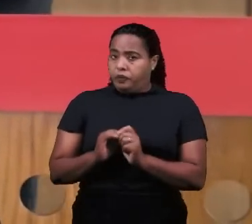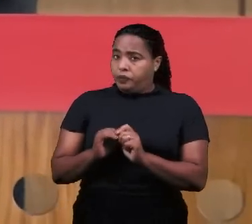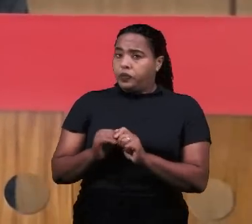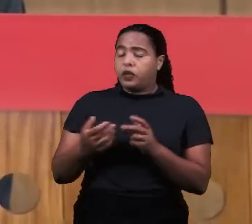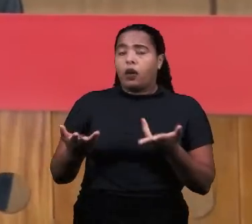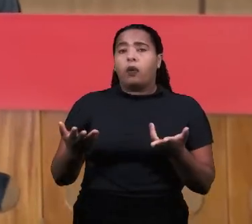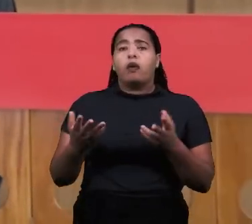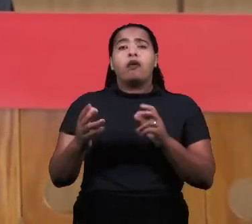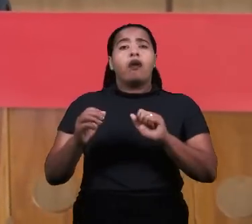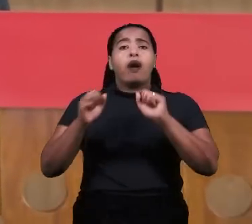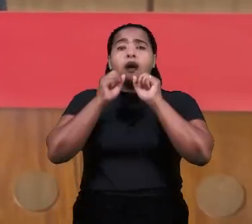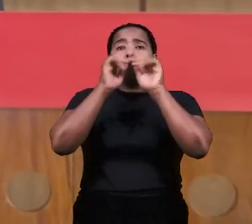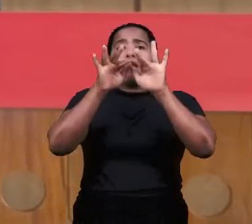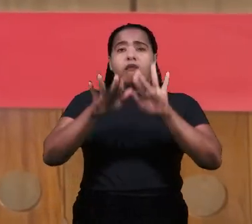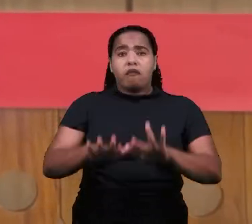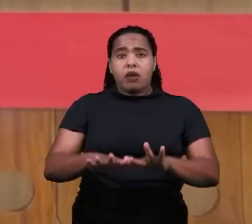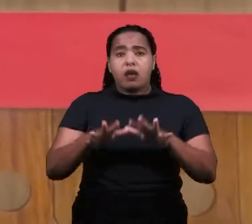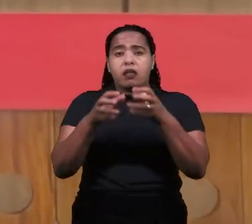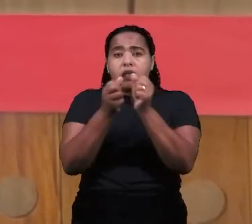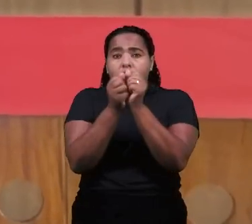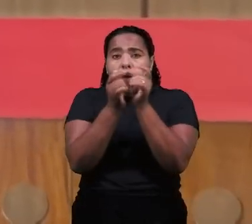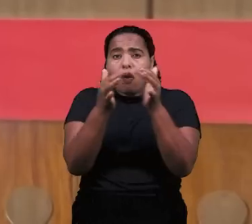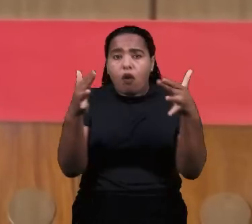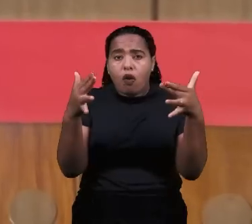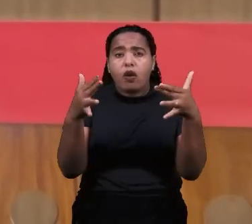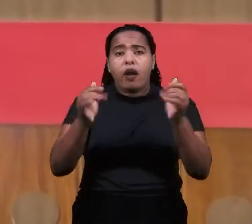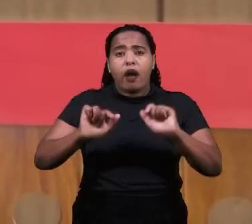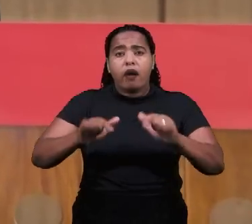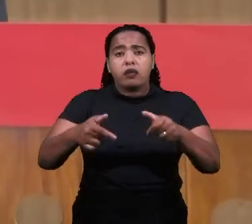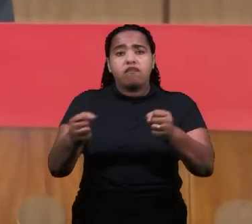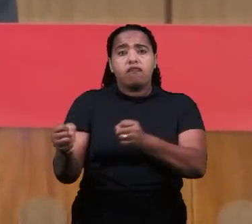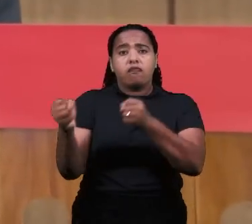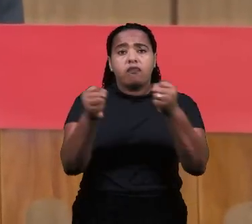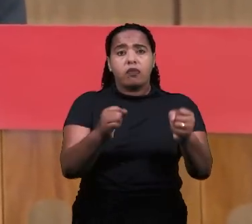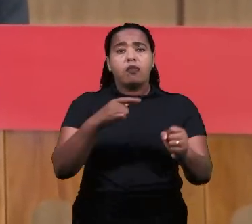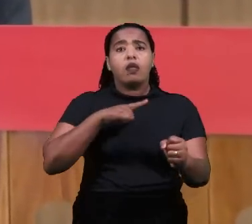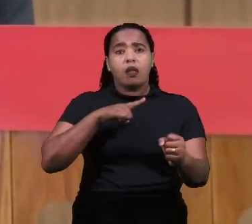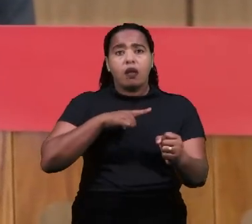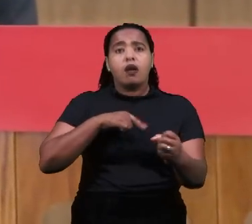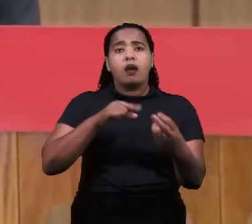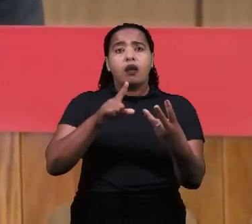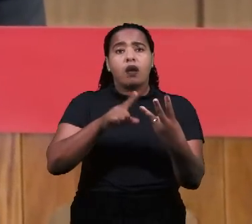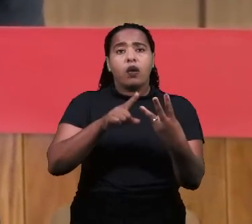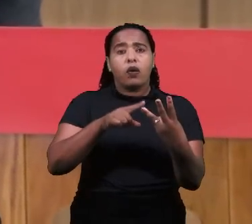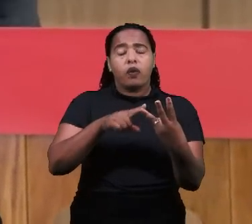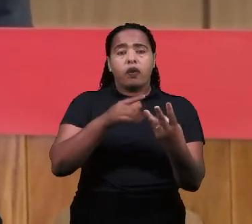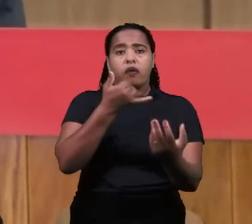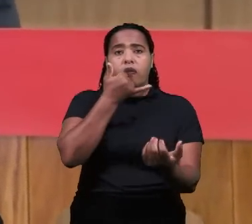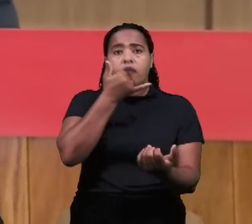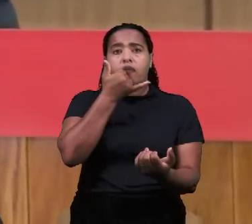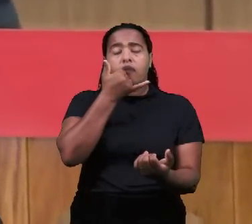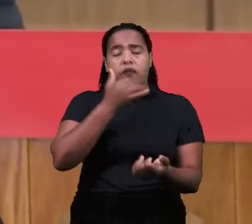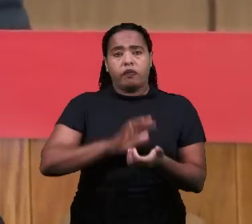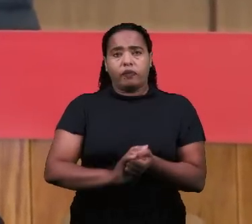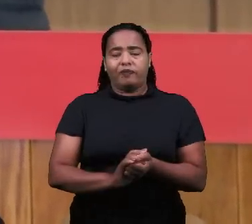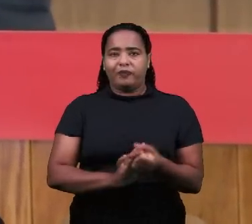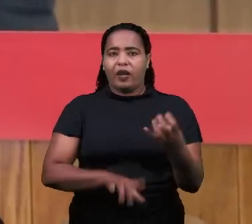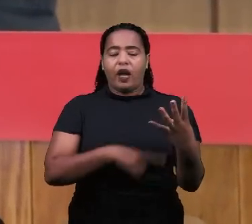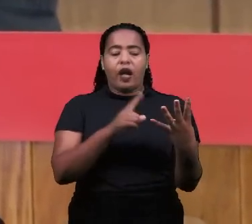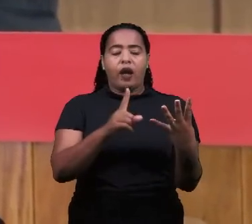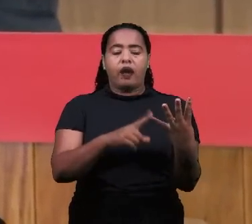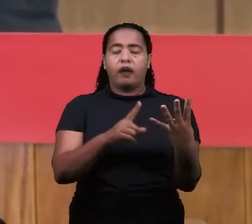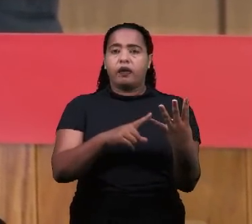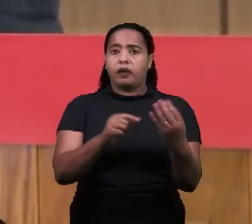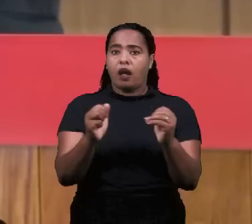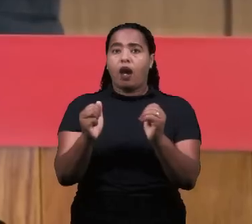bênção gloriosa do perdão. No próximo agora, que nós vamos ver, a oração